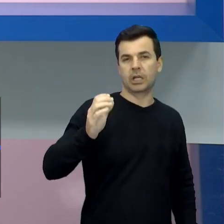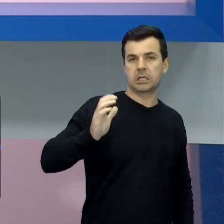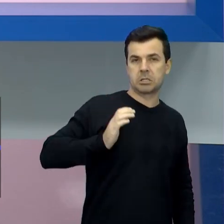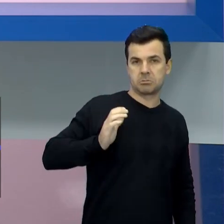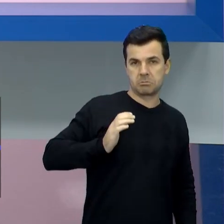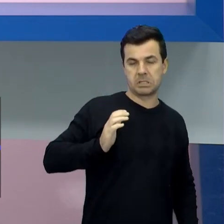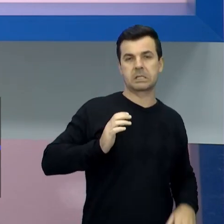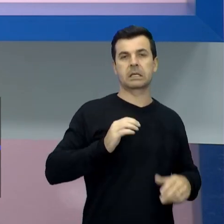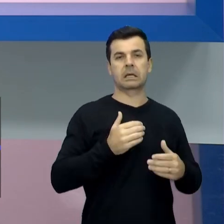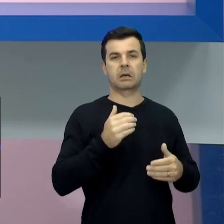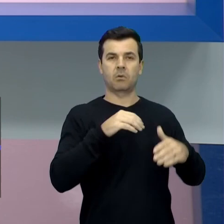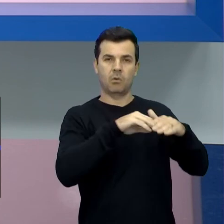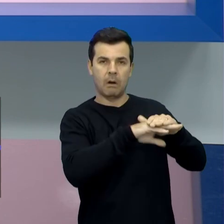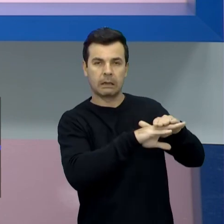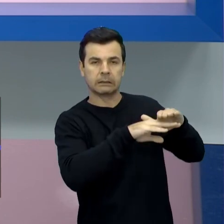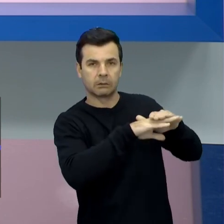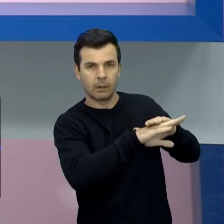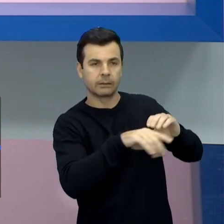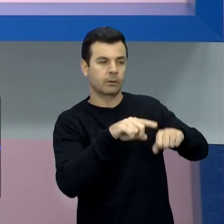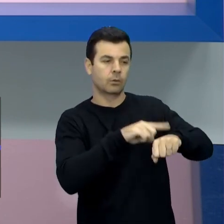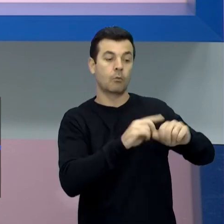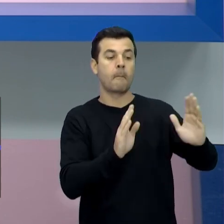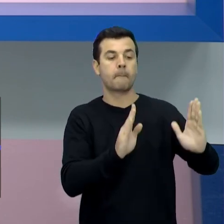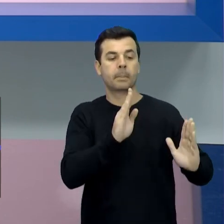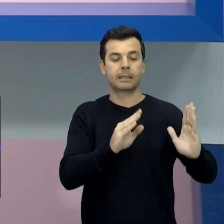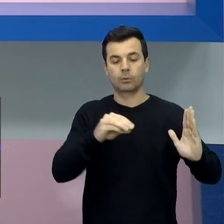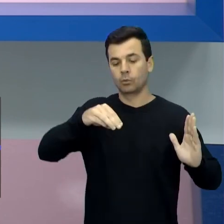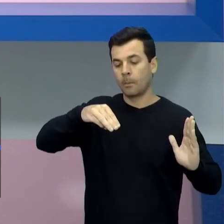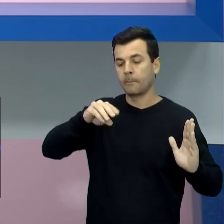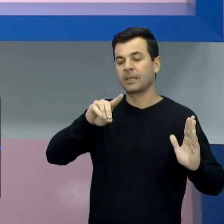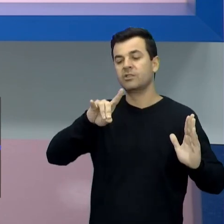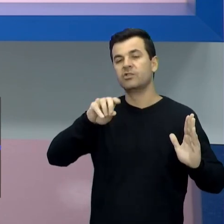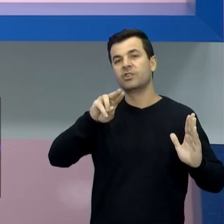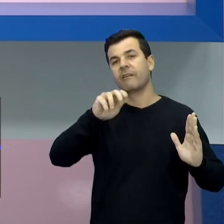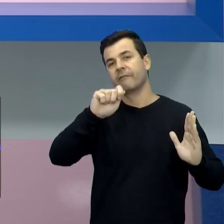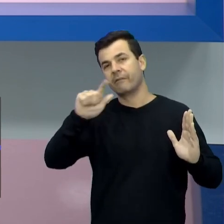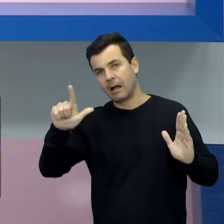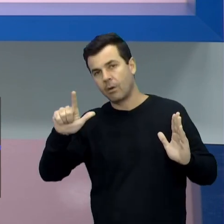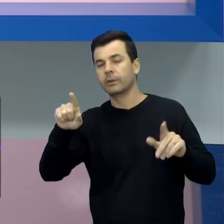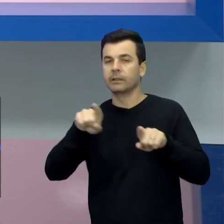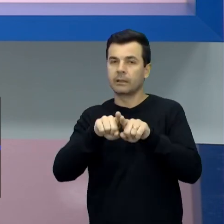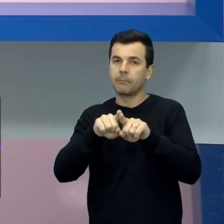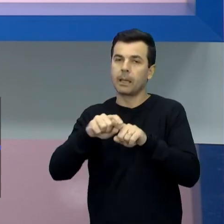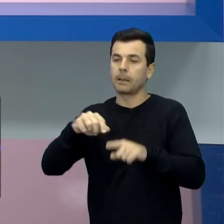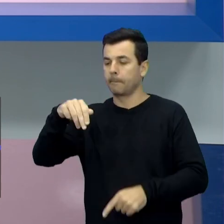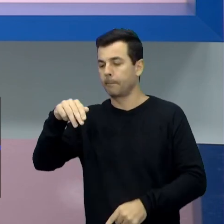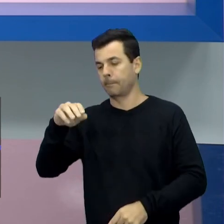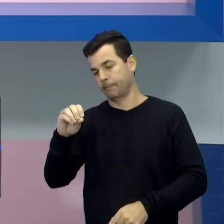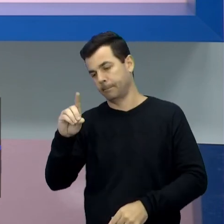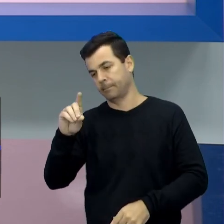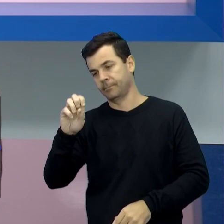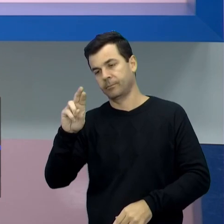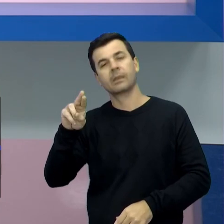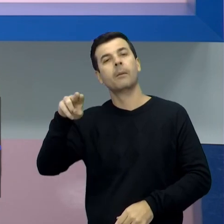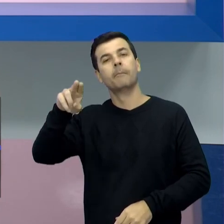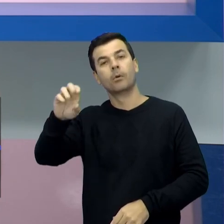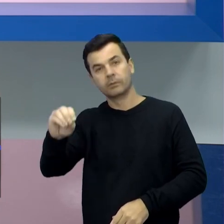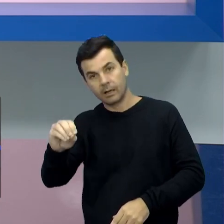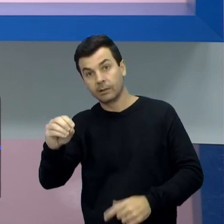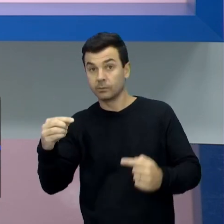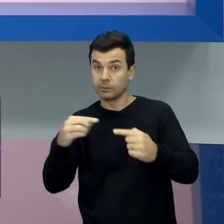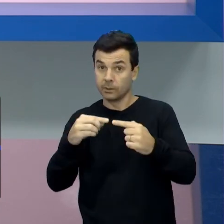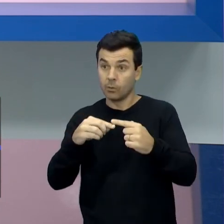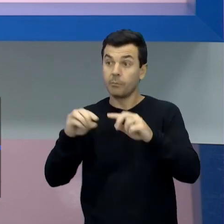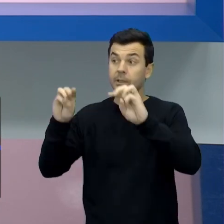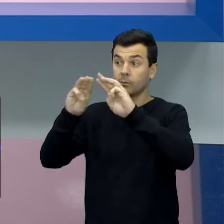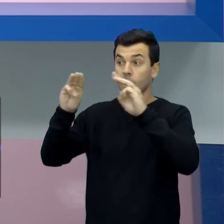no período medieval e moderno, e depois, por fim, os museus atualmente, tá? Que tem um papel educativo, tá?